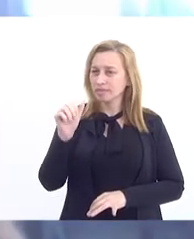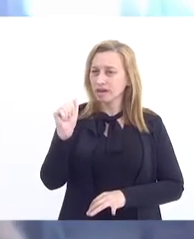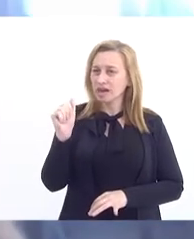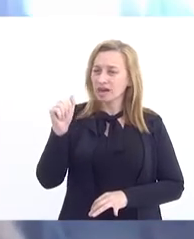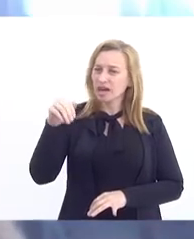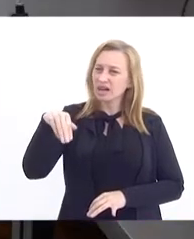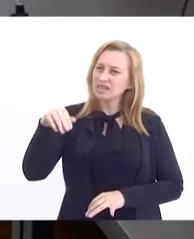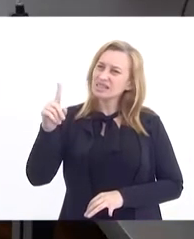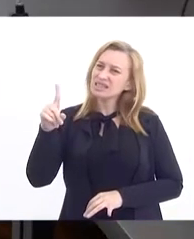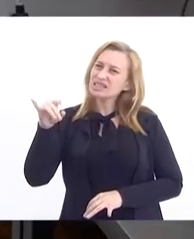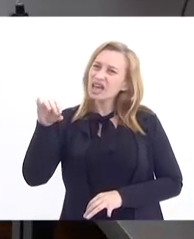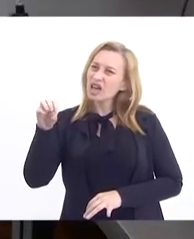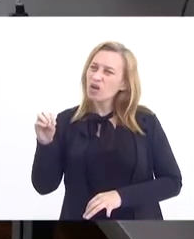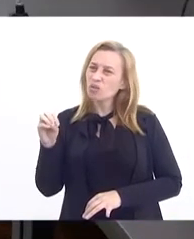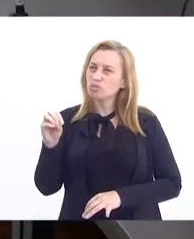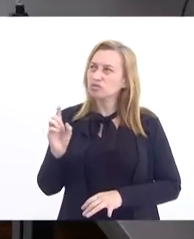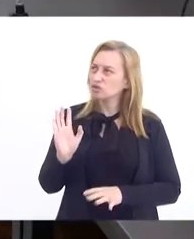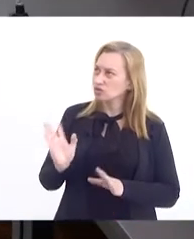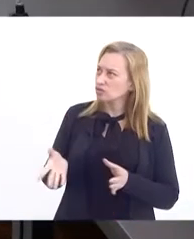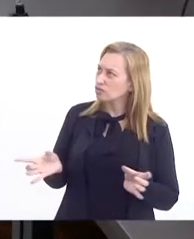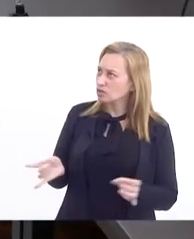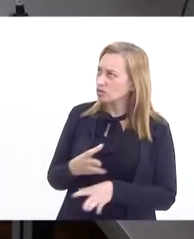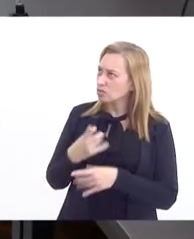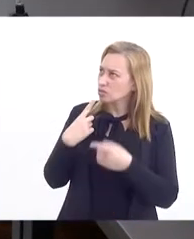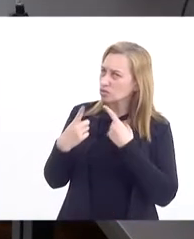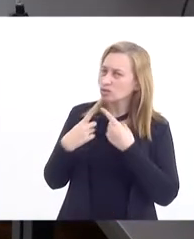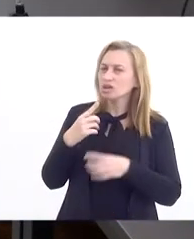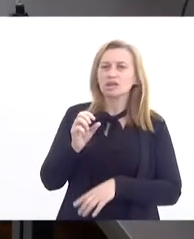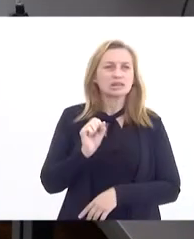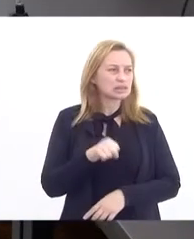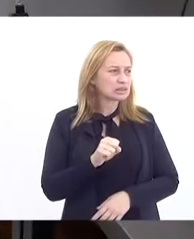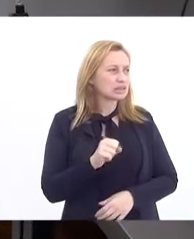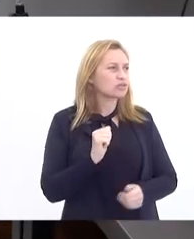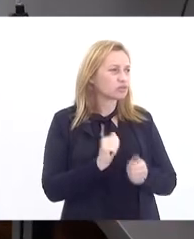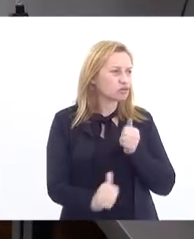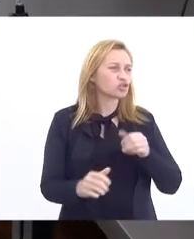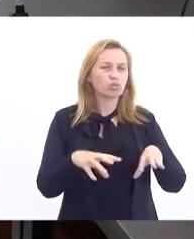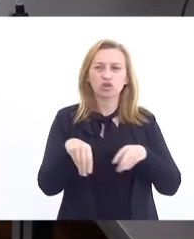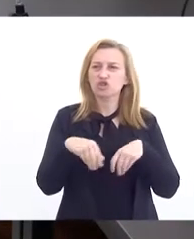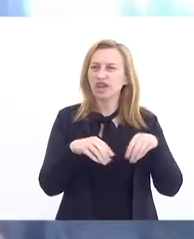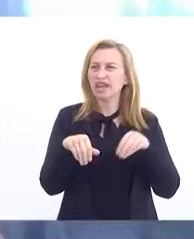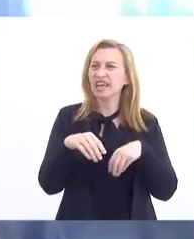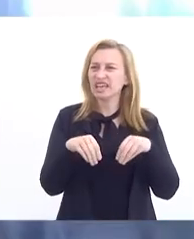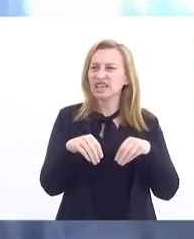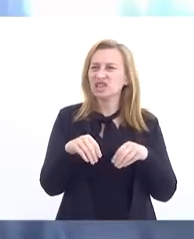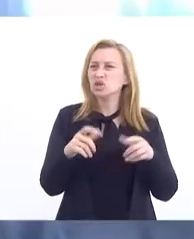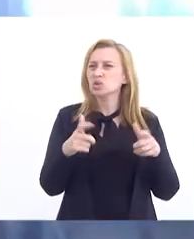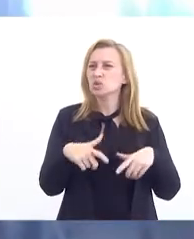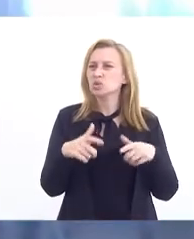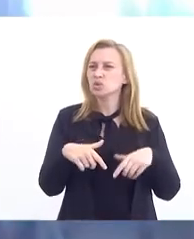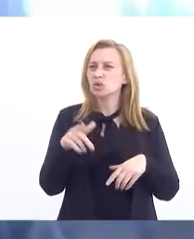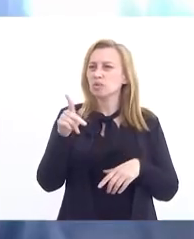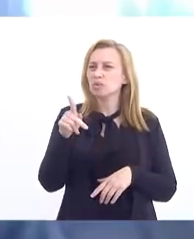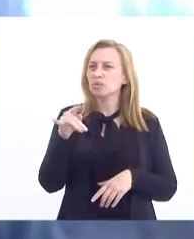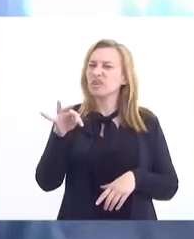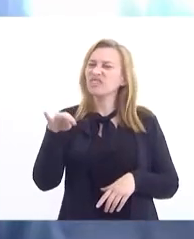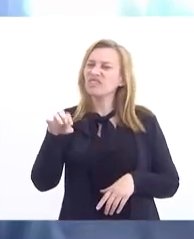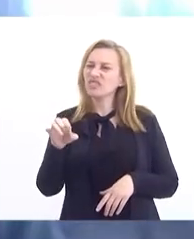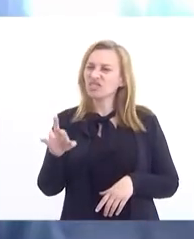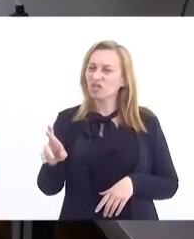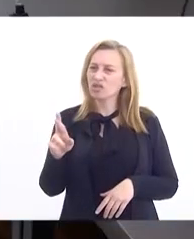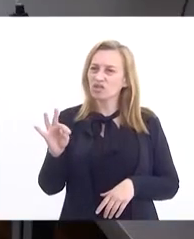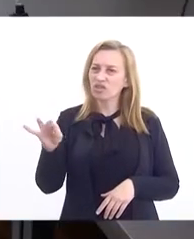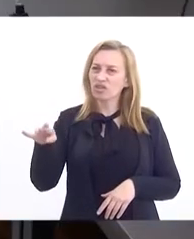Ok, deputado Mink, encerrou a discussão? Futebol de areia no lugar do beach soccer. Deputado Luiz